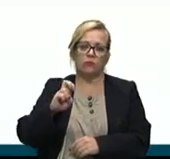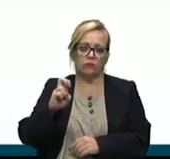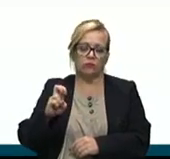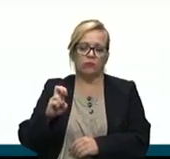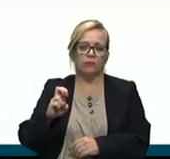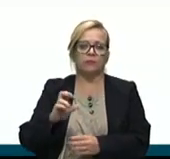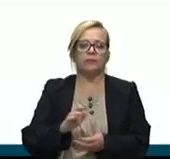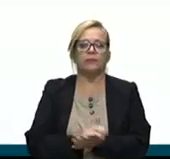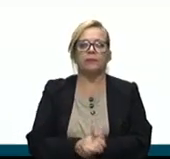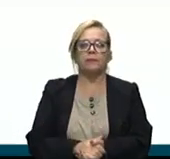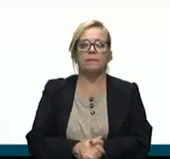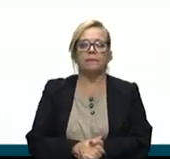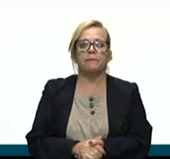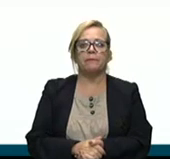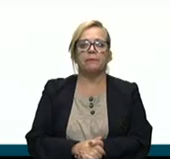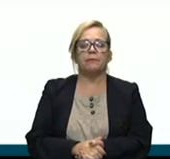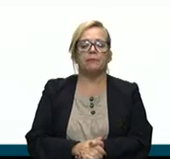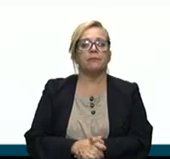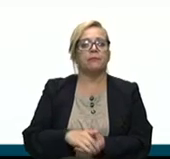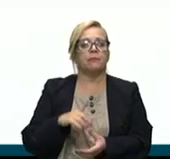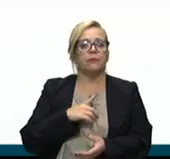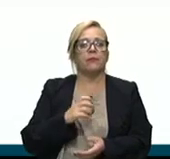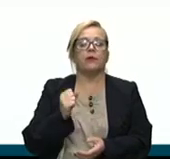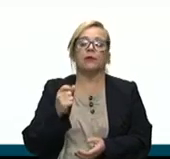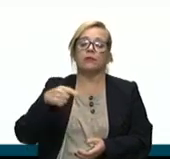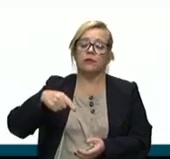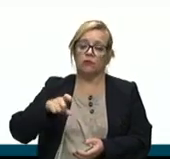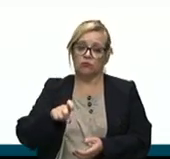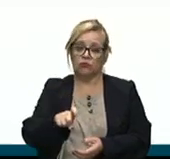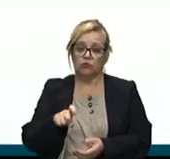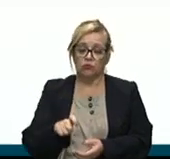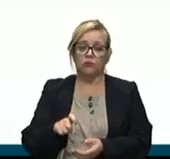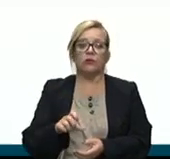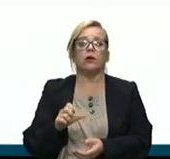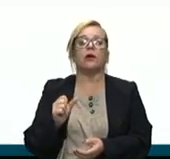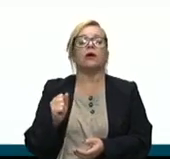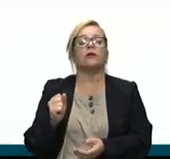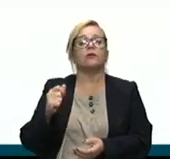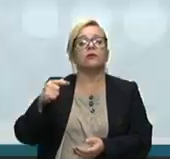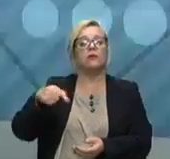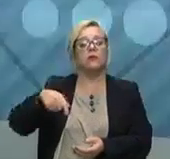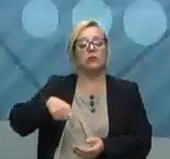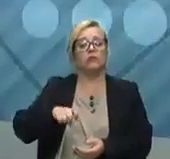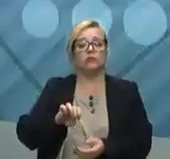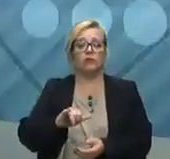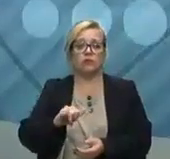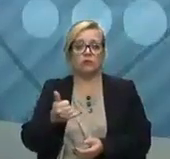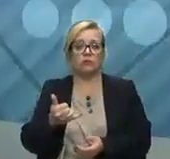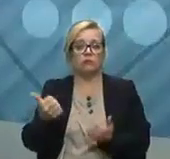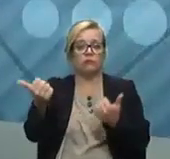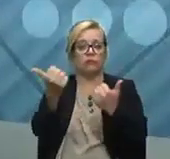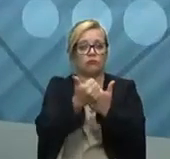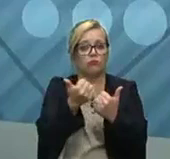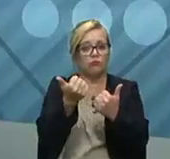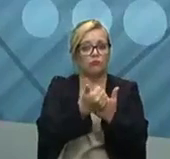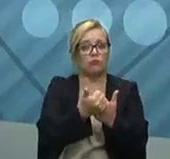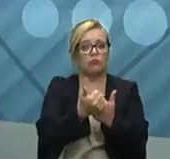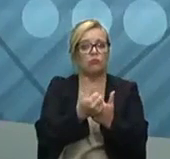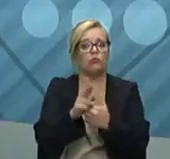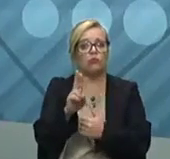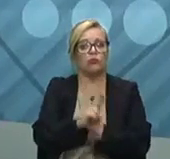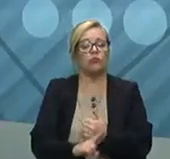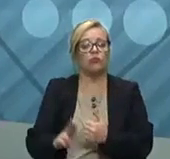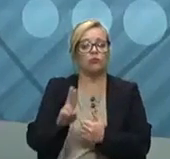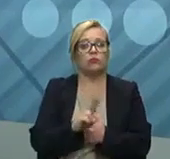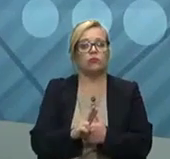78,75. Bom, então nós temos o SQ de x, temos o SQ de y. Para substituirmos na fórmula, ainda falta o